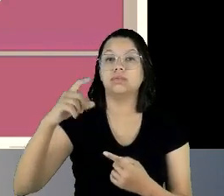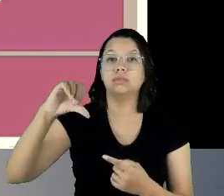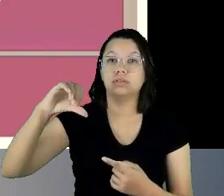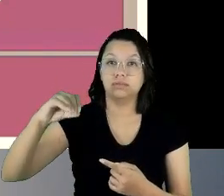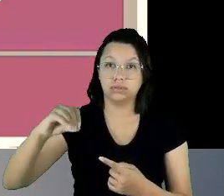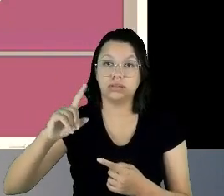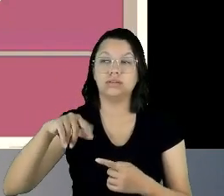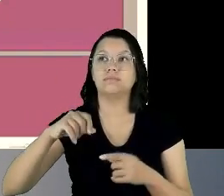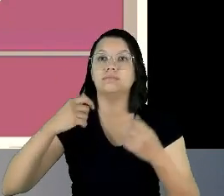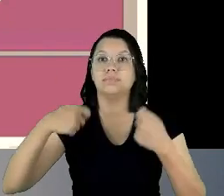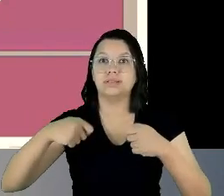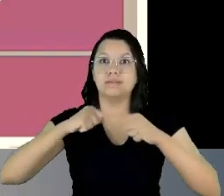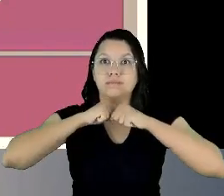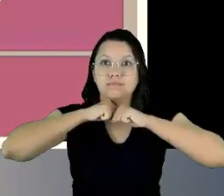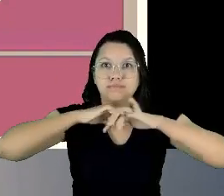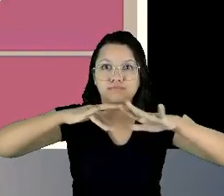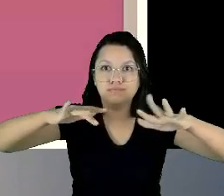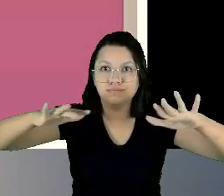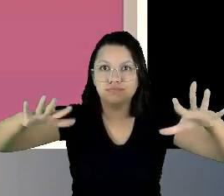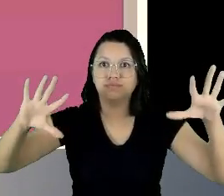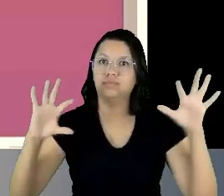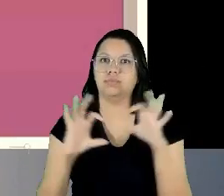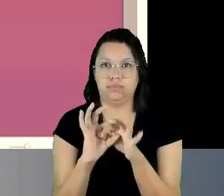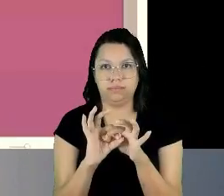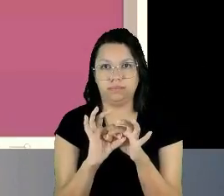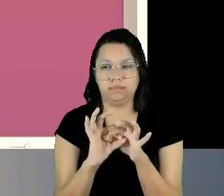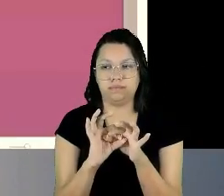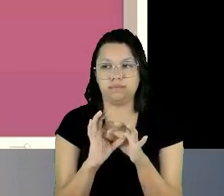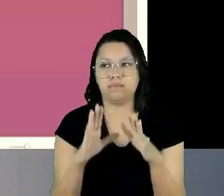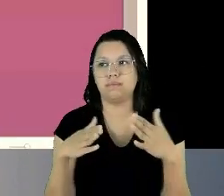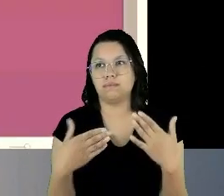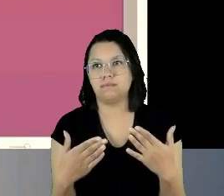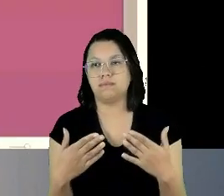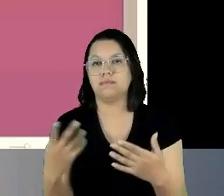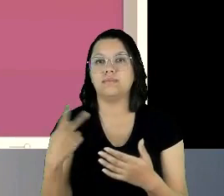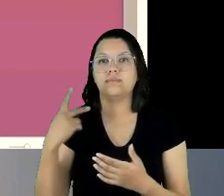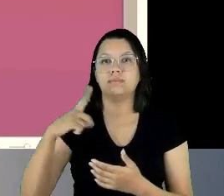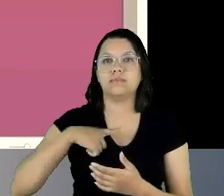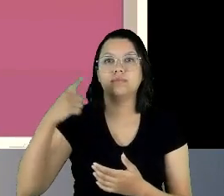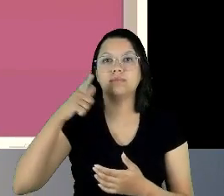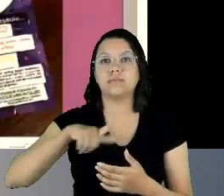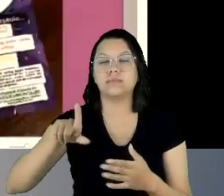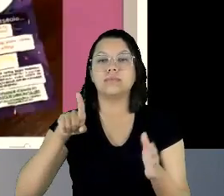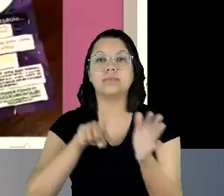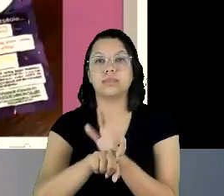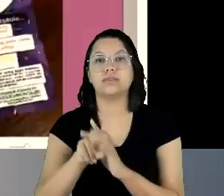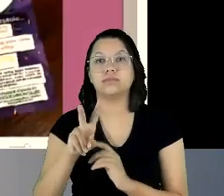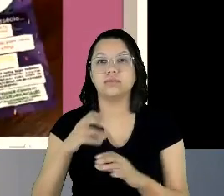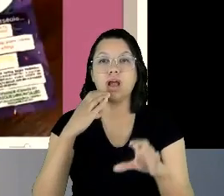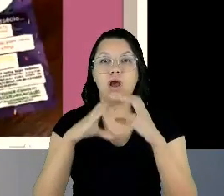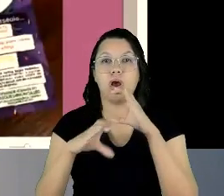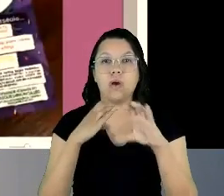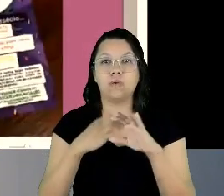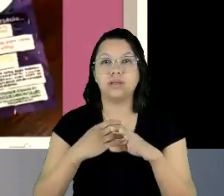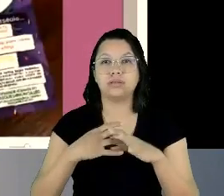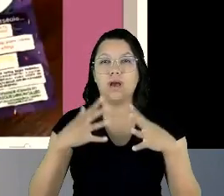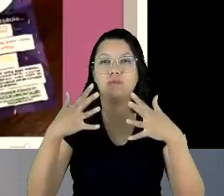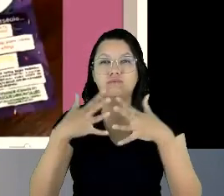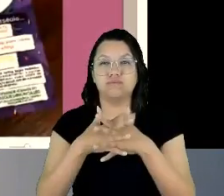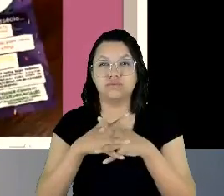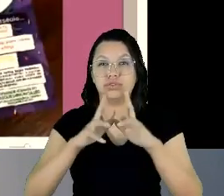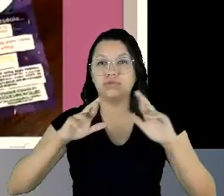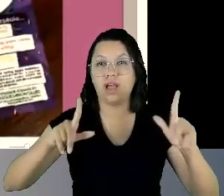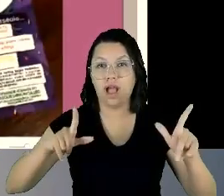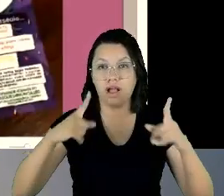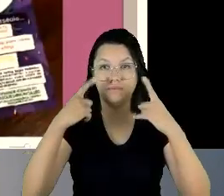deveriam ser amplamente disseminados e conectados. Então, a gente tem uma outra questão que é a comunicação confunde diferentes